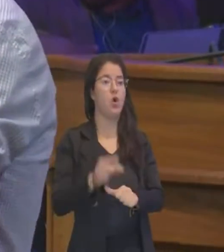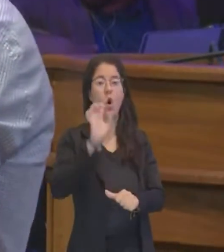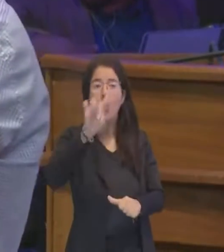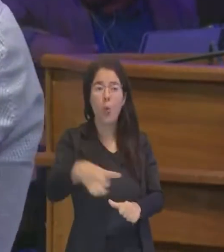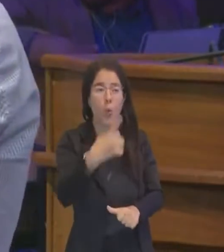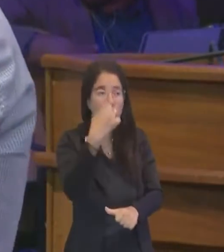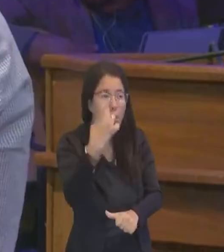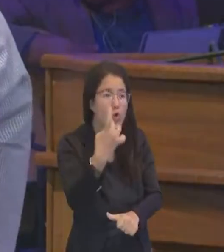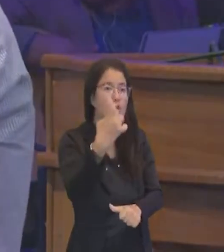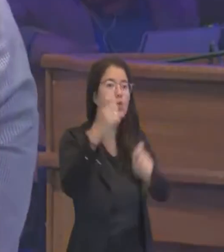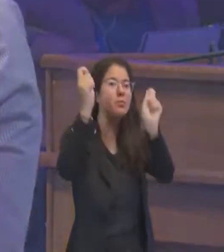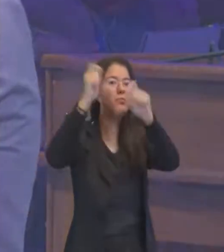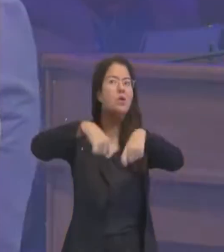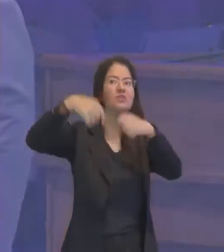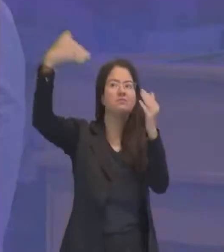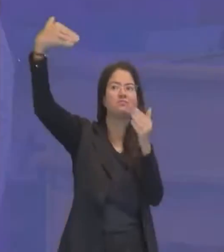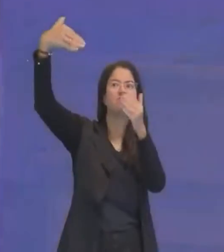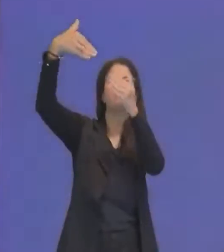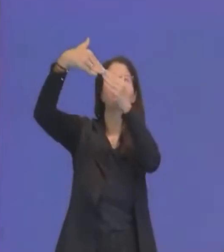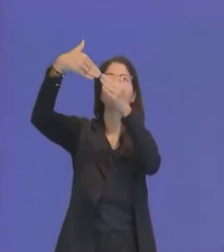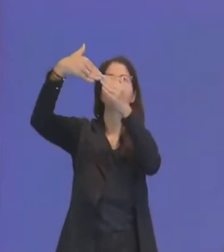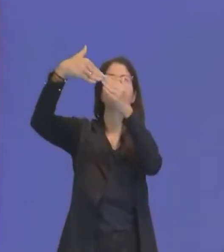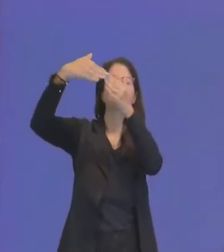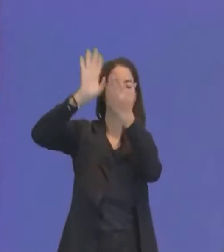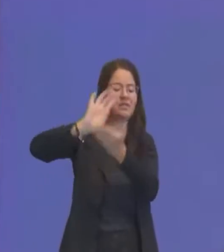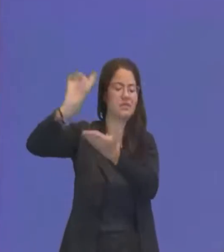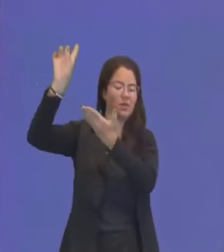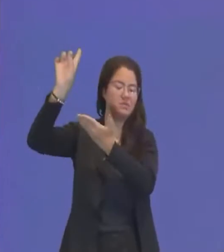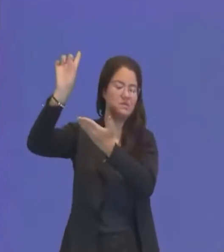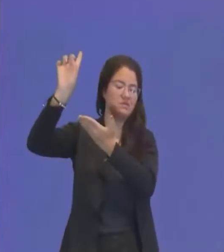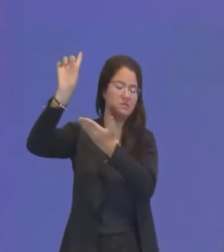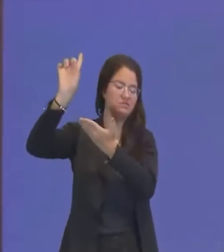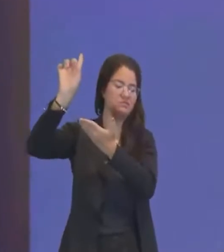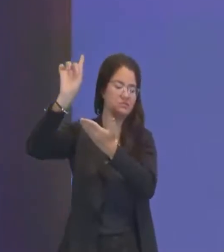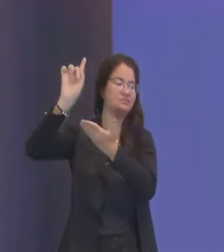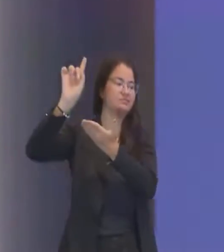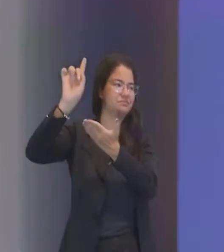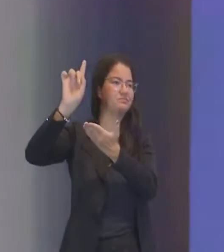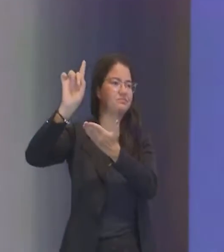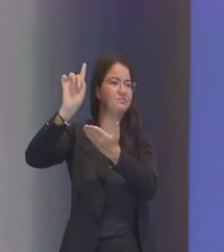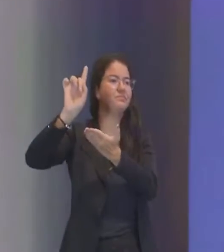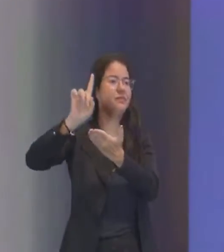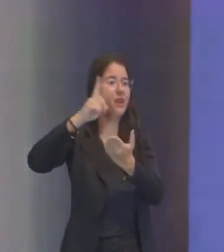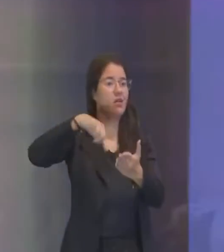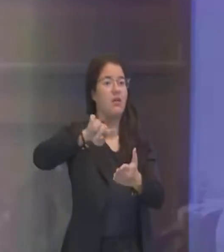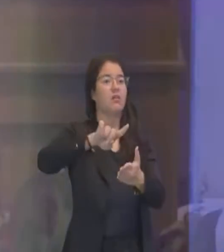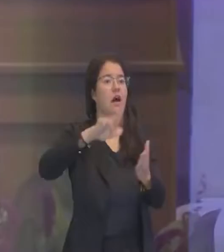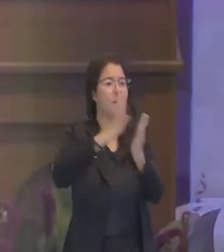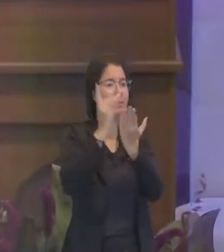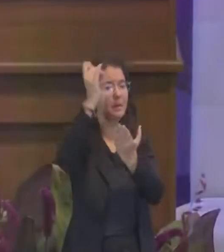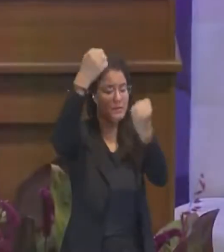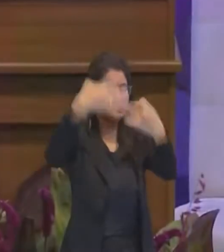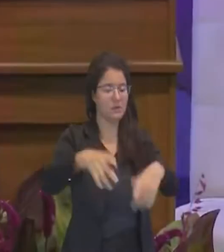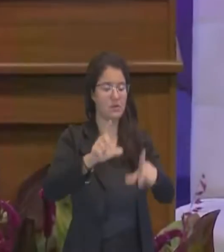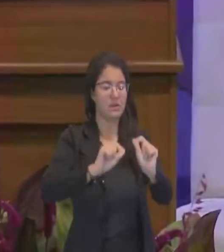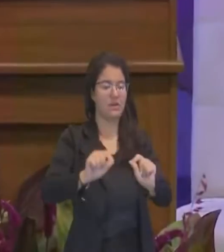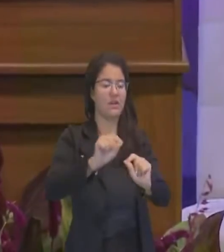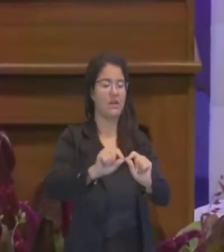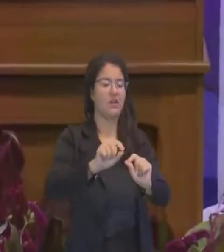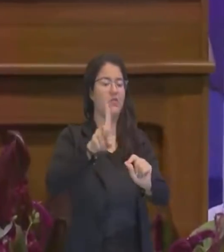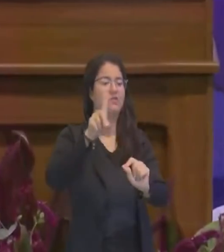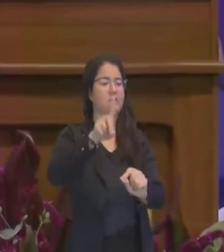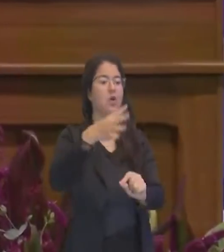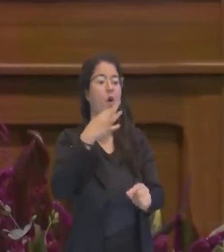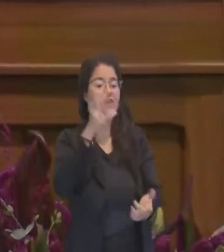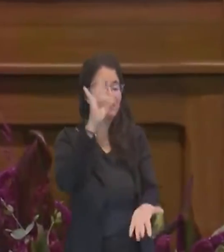pessoa do Senhor Jesus. O Senhor Jesus falou: conhecereis a verdade, e a verdade vos libertará. Há